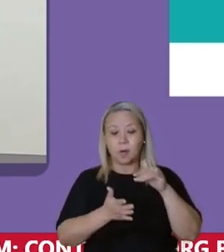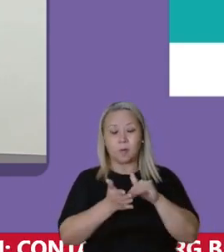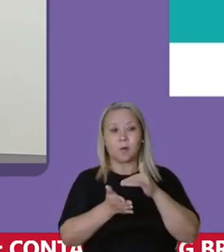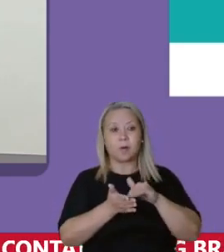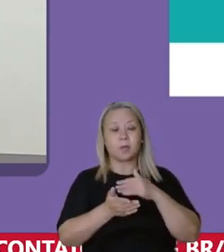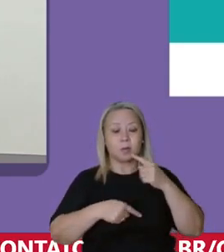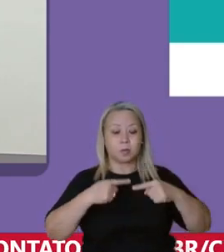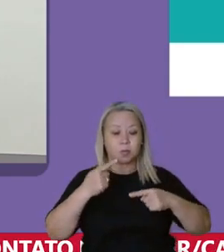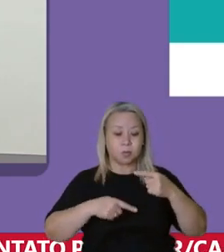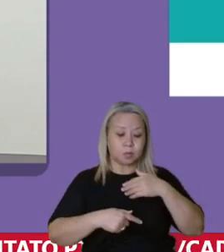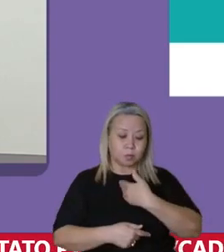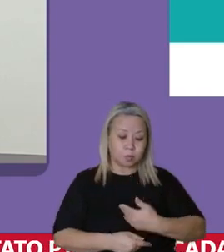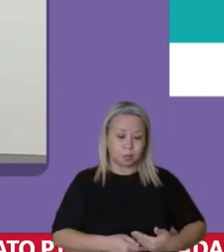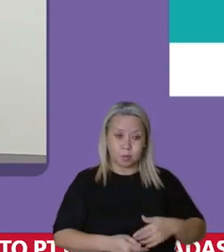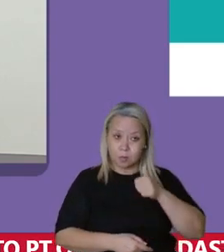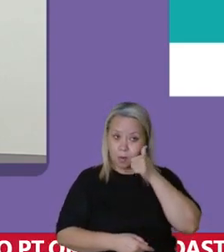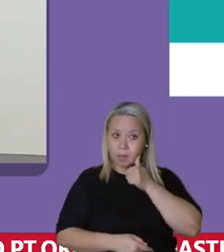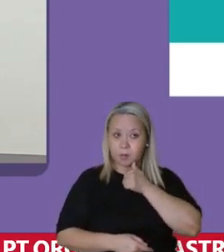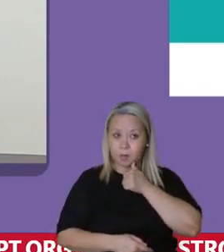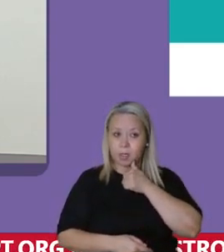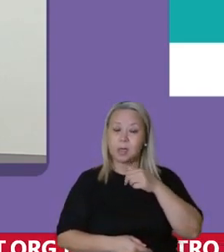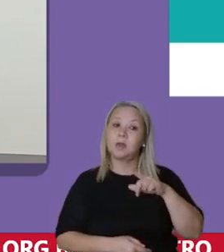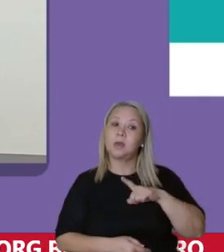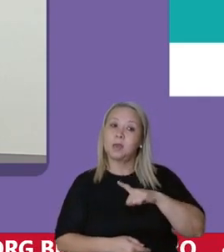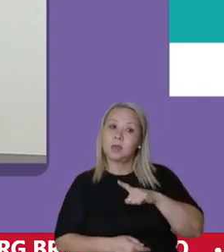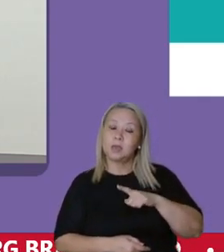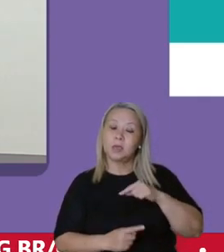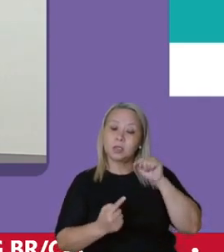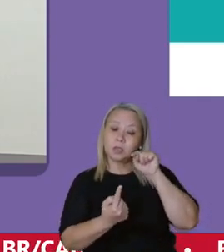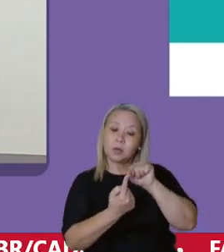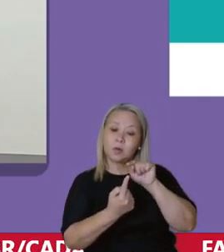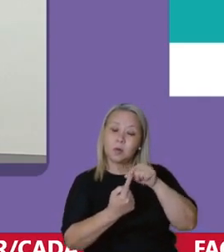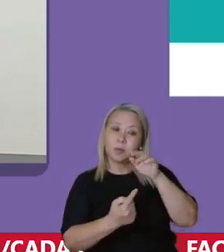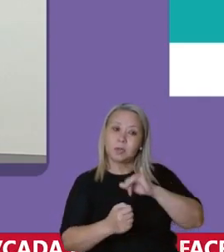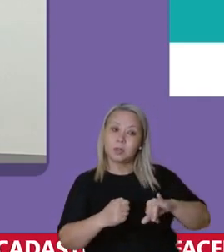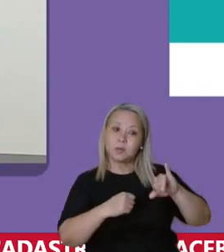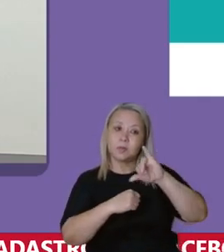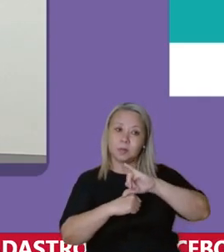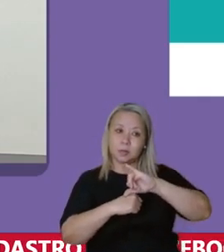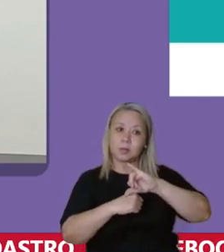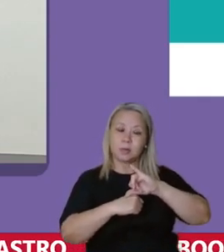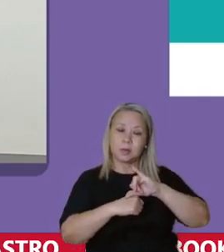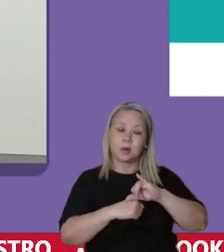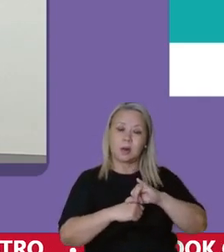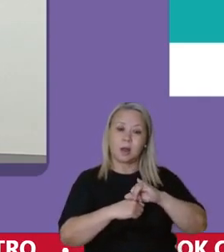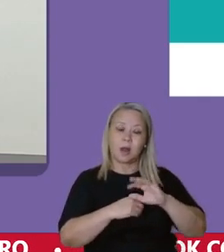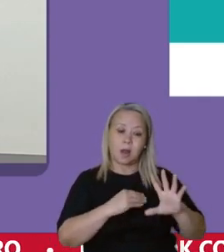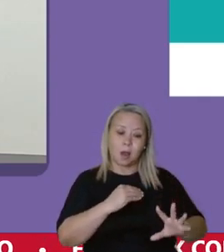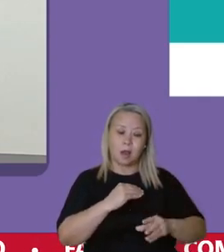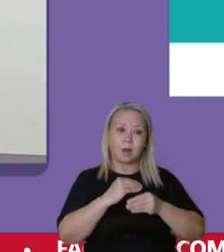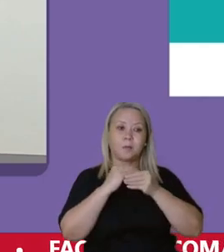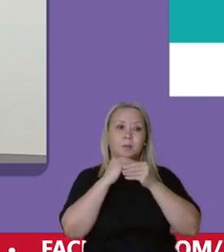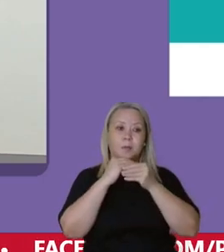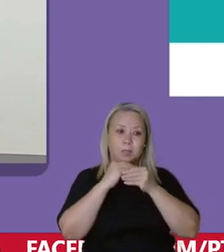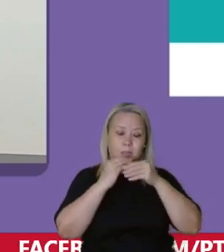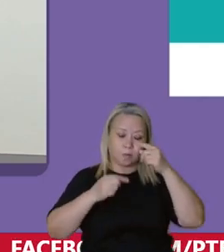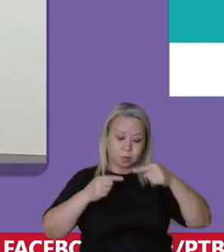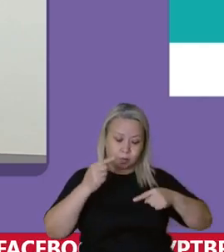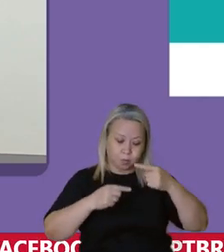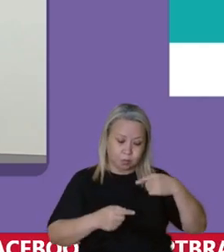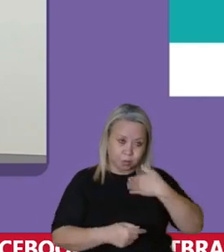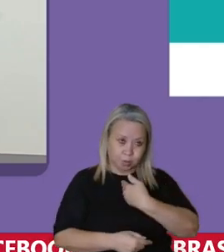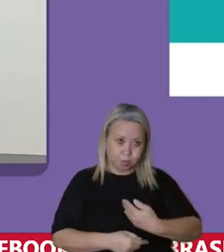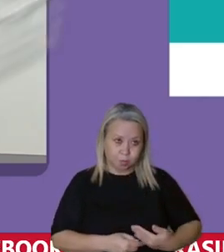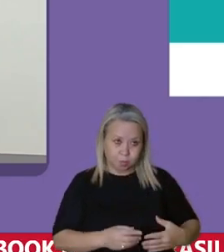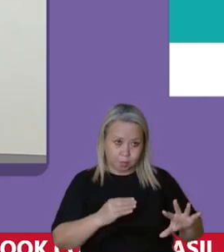de Políticas Públicas para as Mulheres, que tinha como objetivo central implementação de políticas públicas,